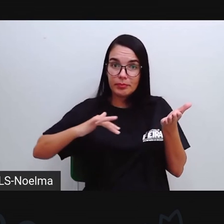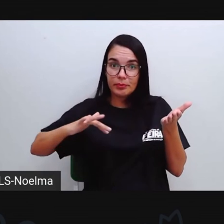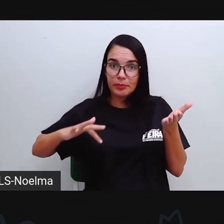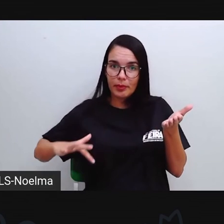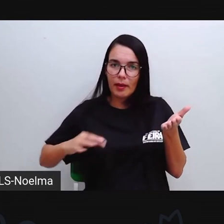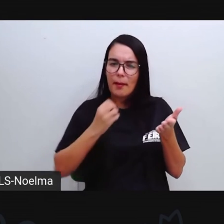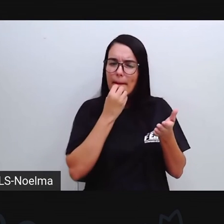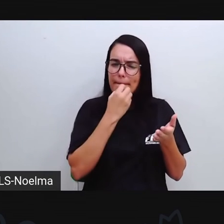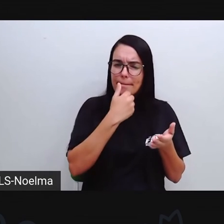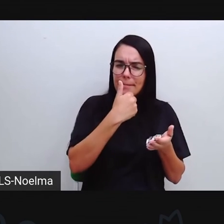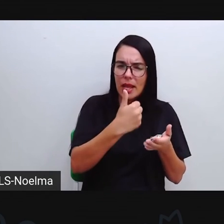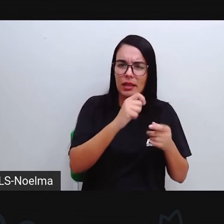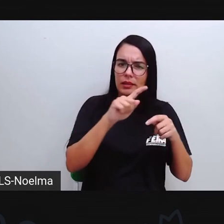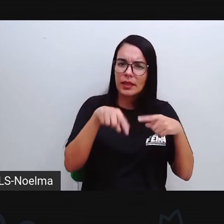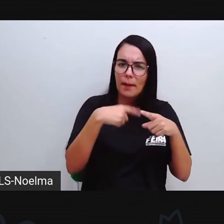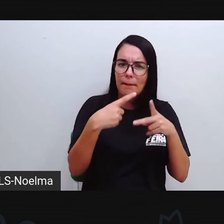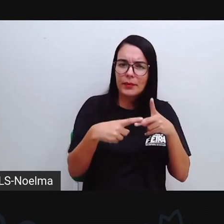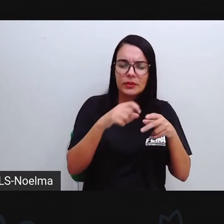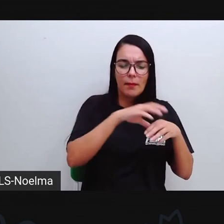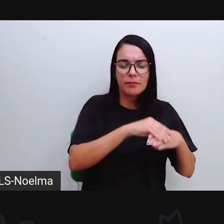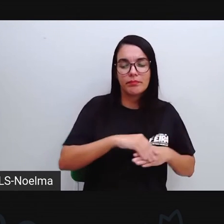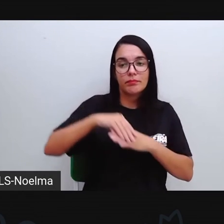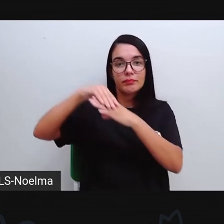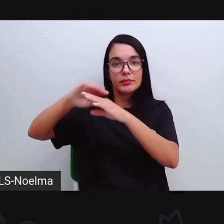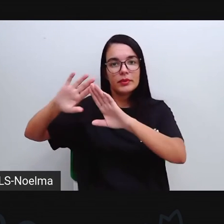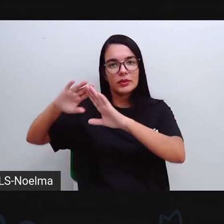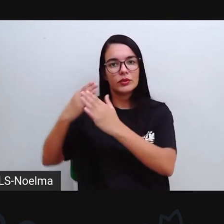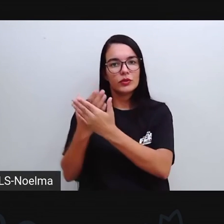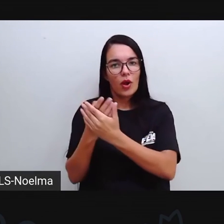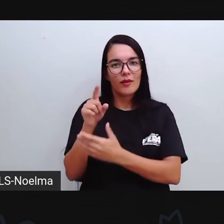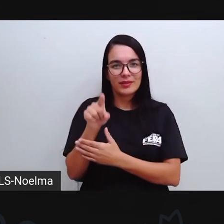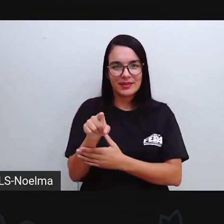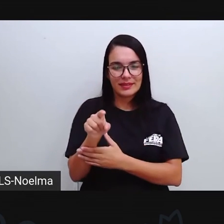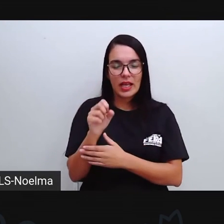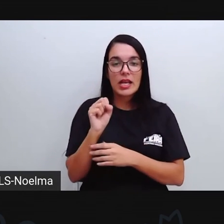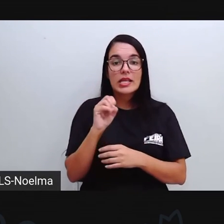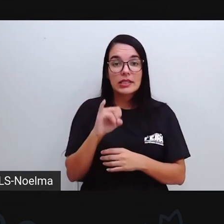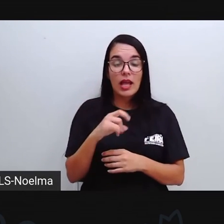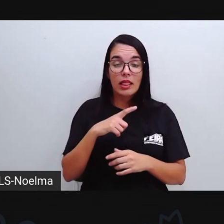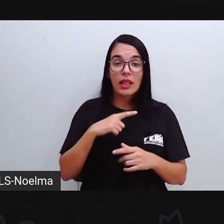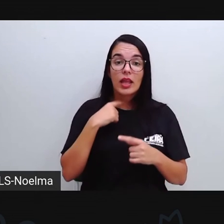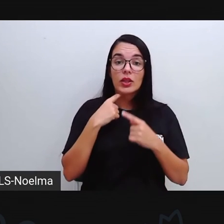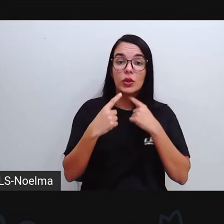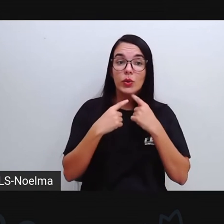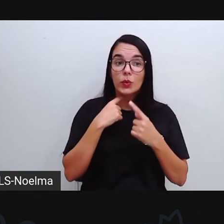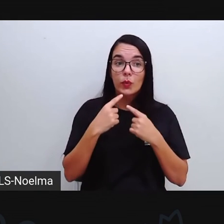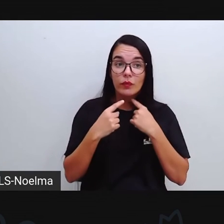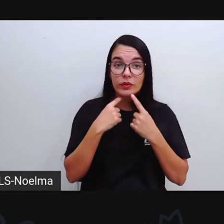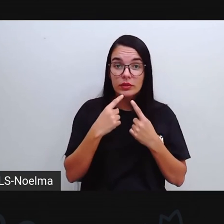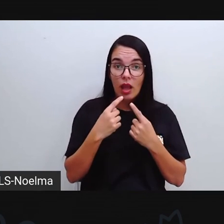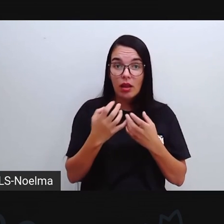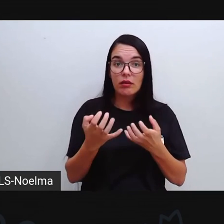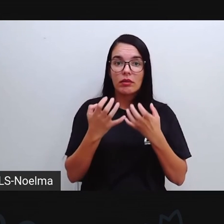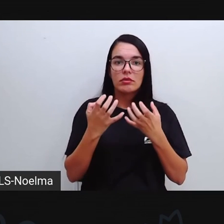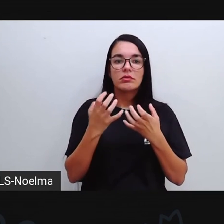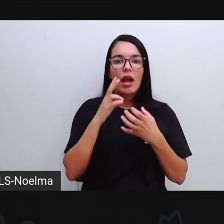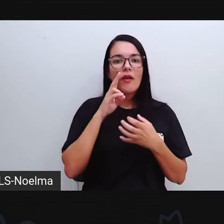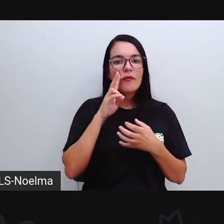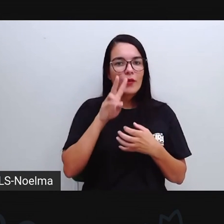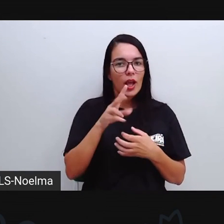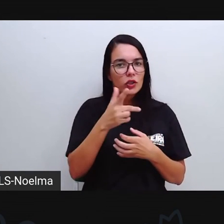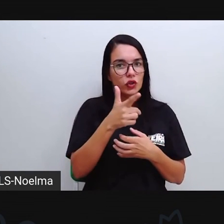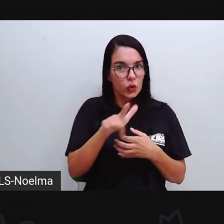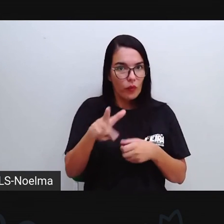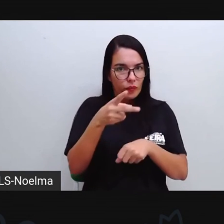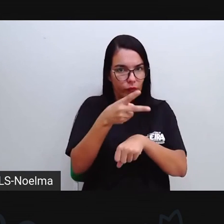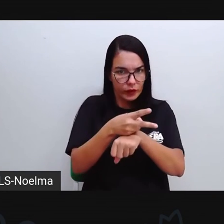Com muito capricho Que deverão ser devolvidas As escolas de vocês Se vocês sentirem Qualquer dúvida E quiserem aí Assistir a